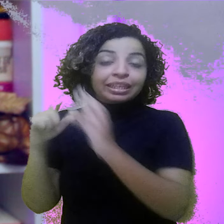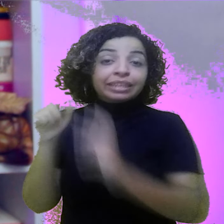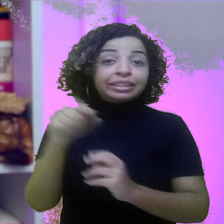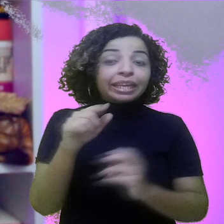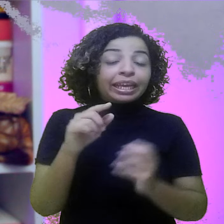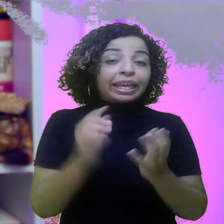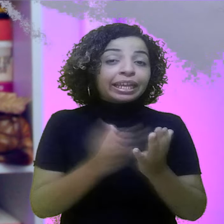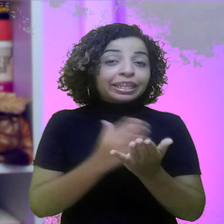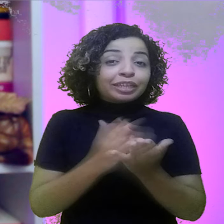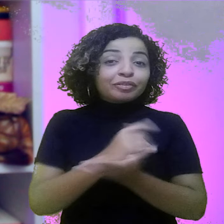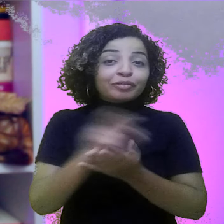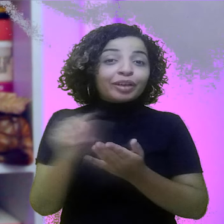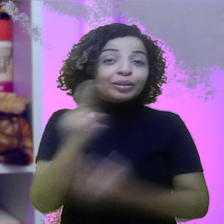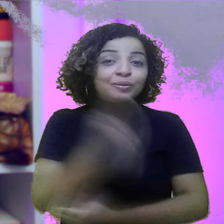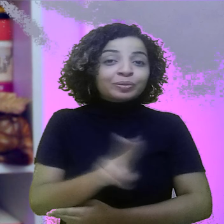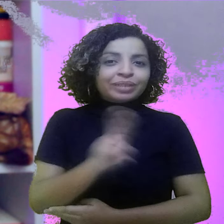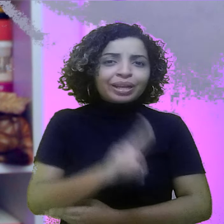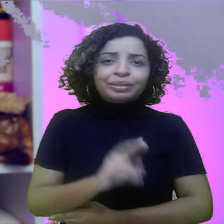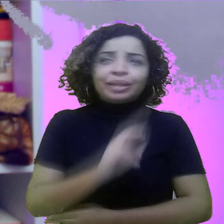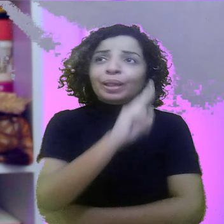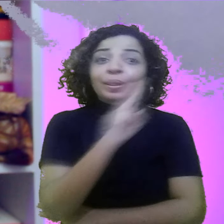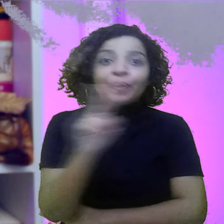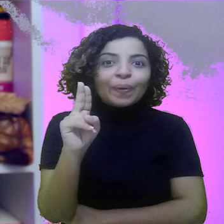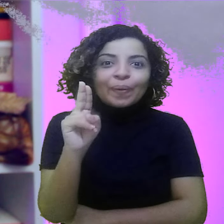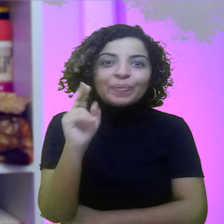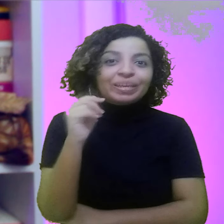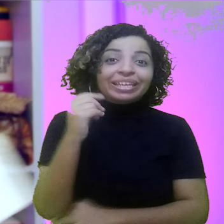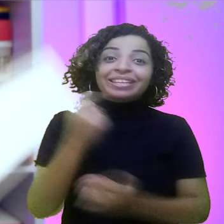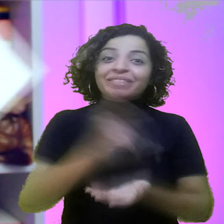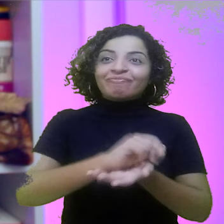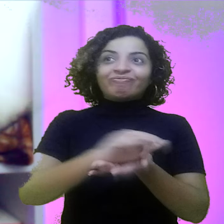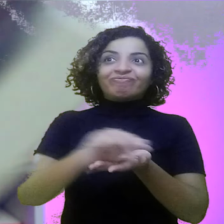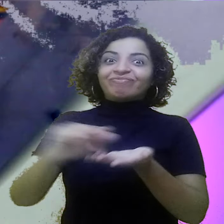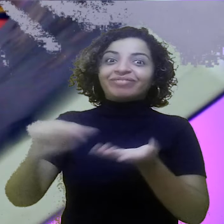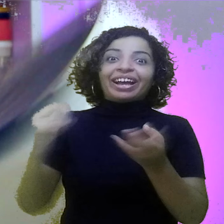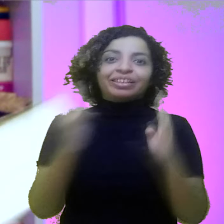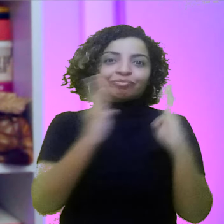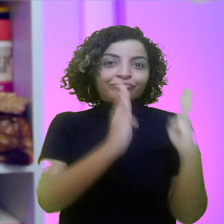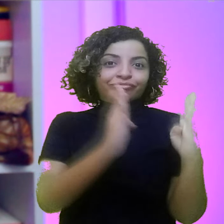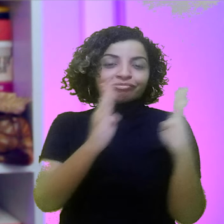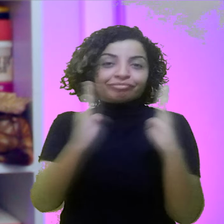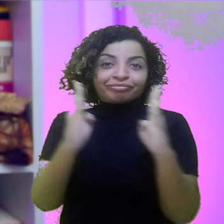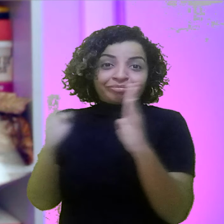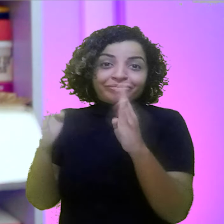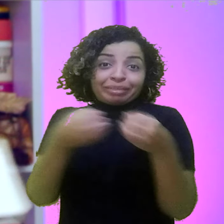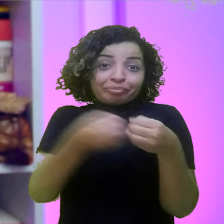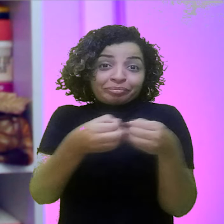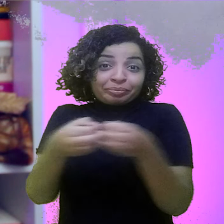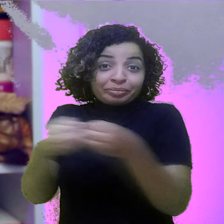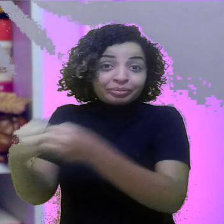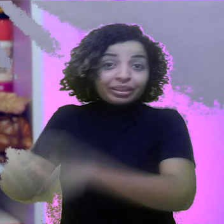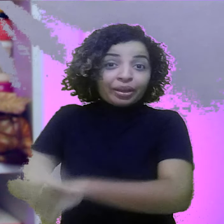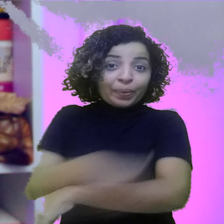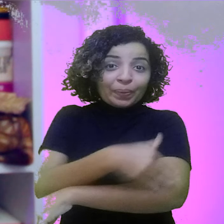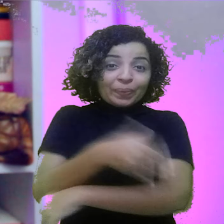de história. E eu não sei exatamente assim o nome. São dezenas e dezenas desses livreiros, eles ficam tipo um ao lado do outro lá